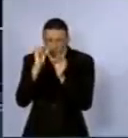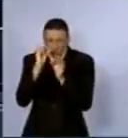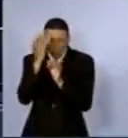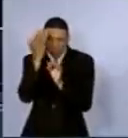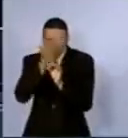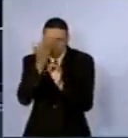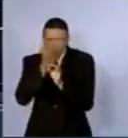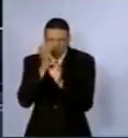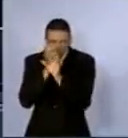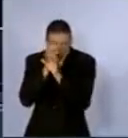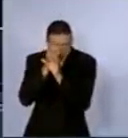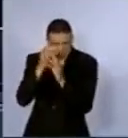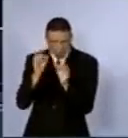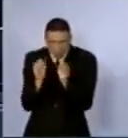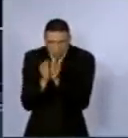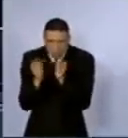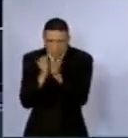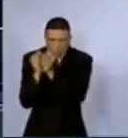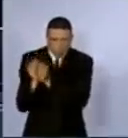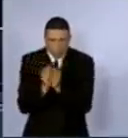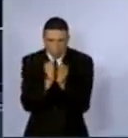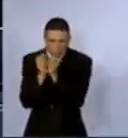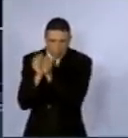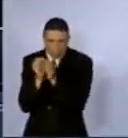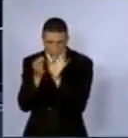estar muito compactadas. Então,